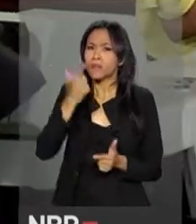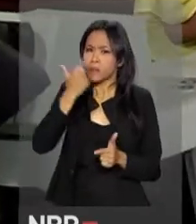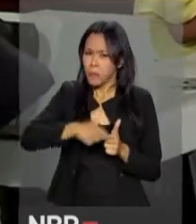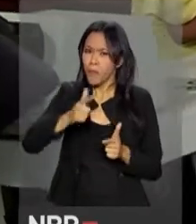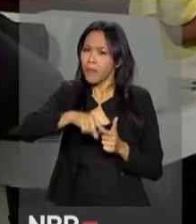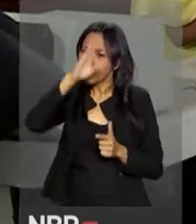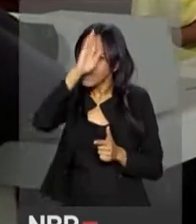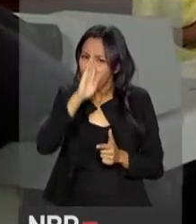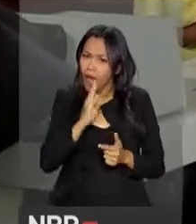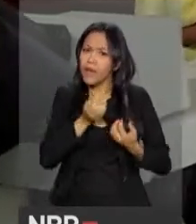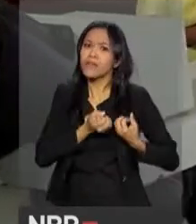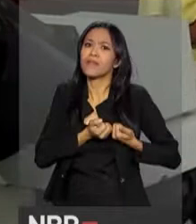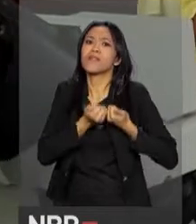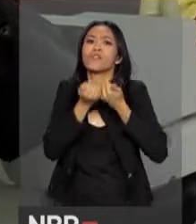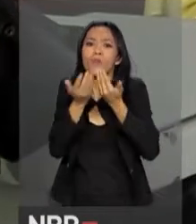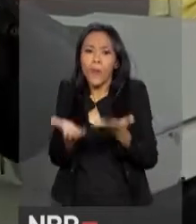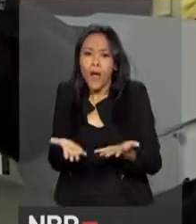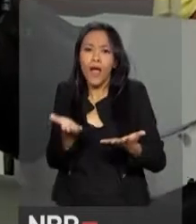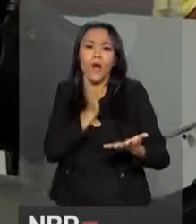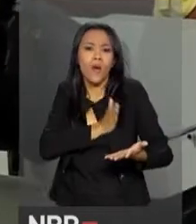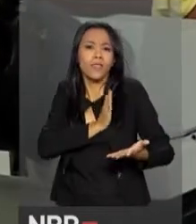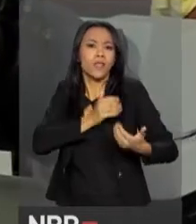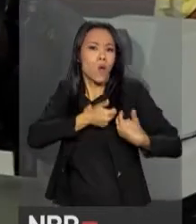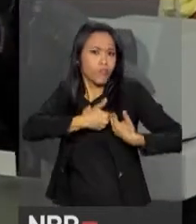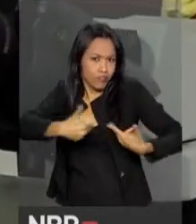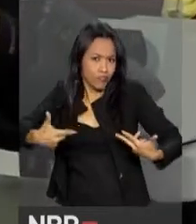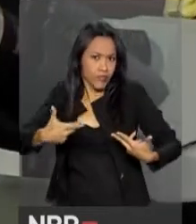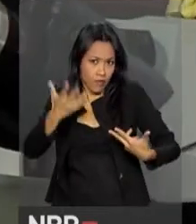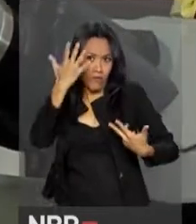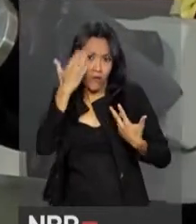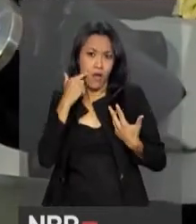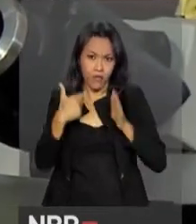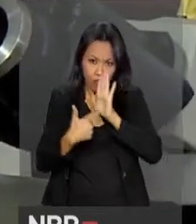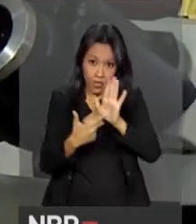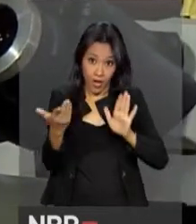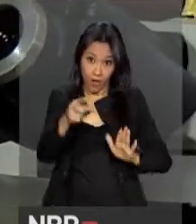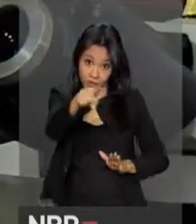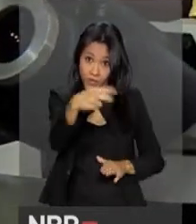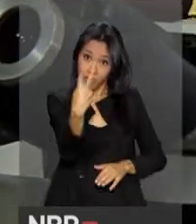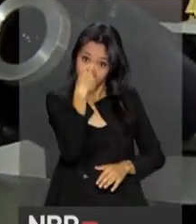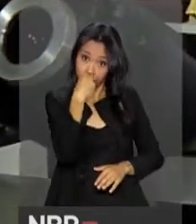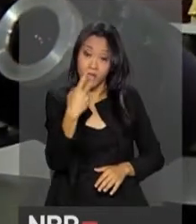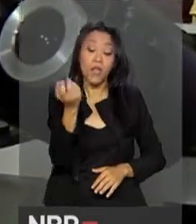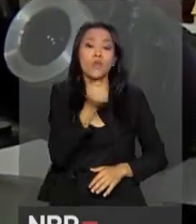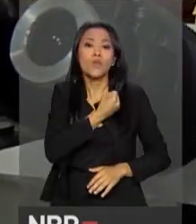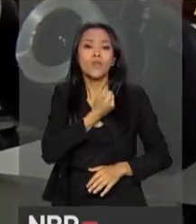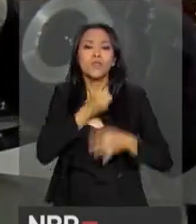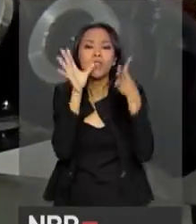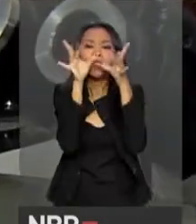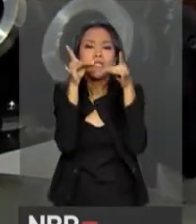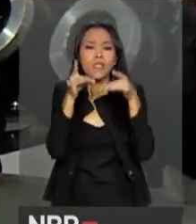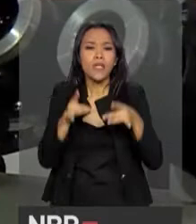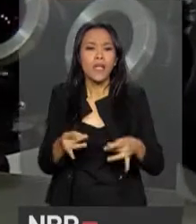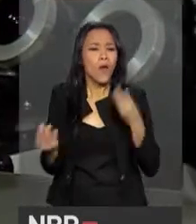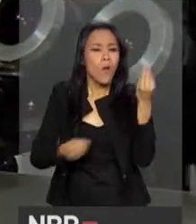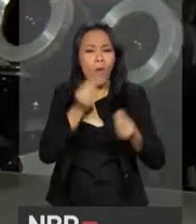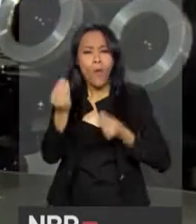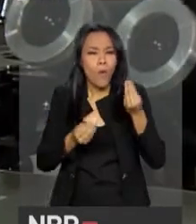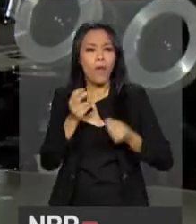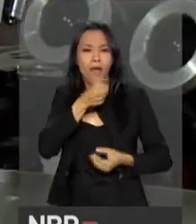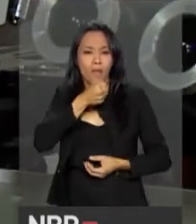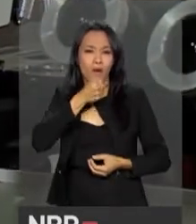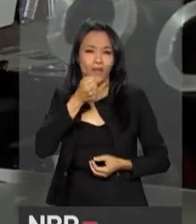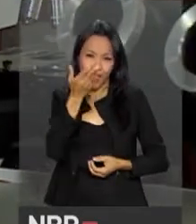gratuito de transplante de órgãos do mundo né a gente vai mostrar agora pra quem está nos assistindo números mais detalhados sobre esse assunto na